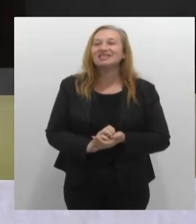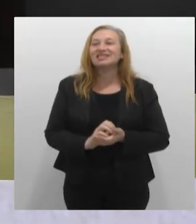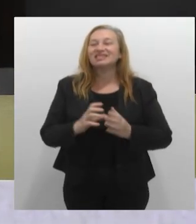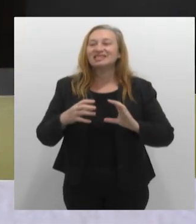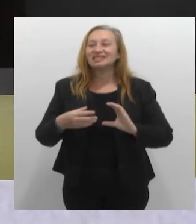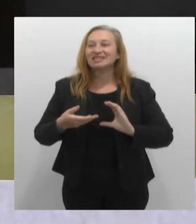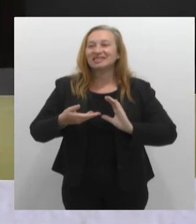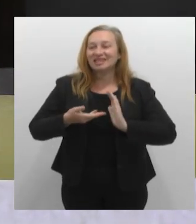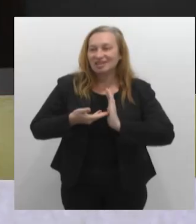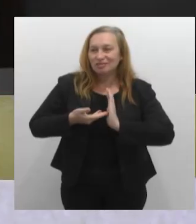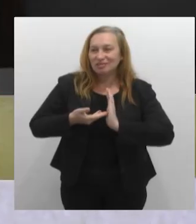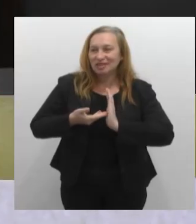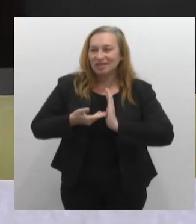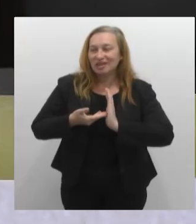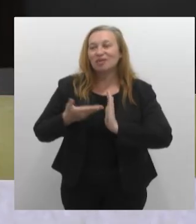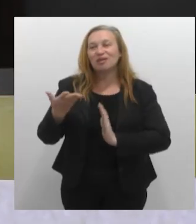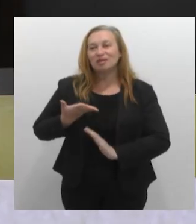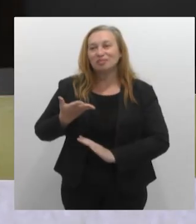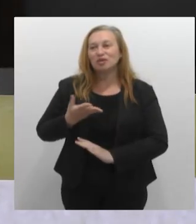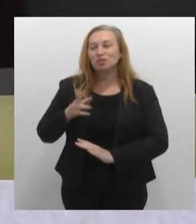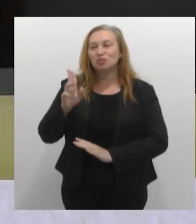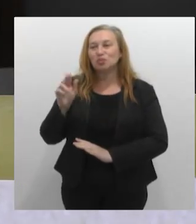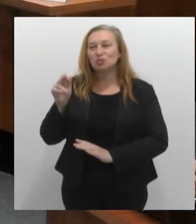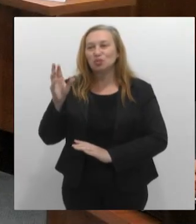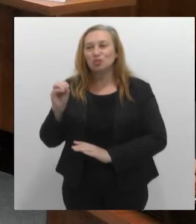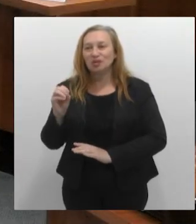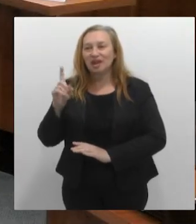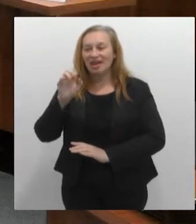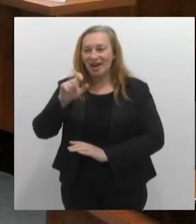amigo, deputado federal, Hugo Leal, por favor.